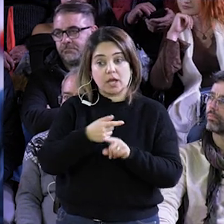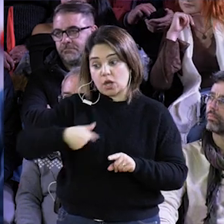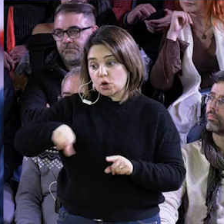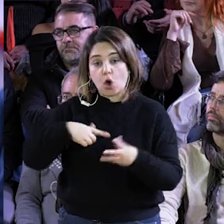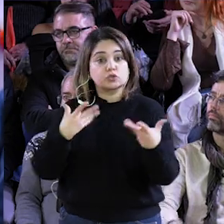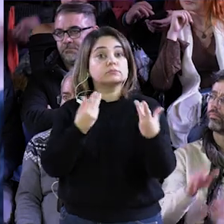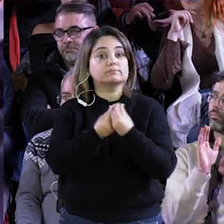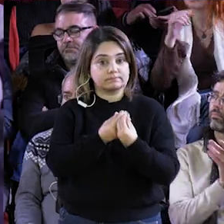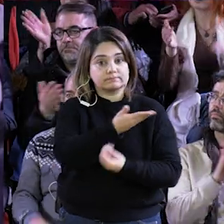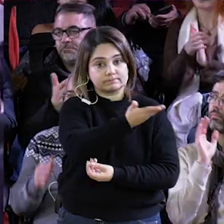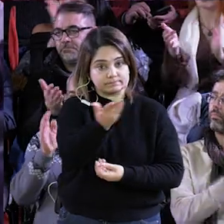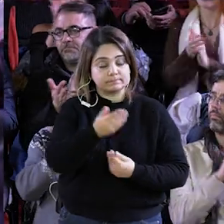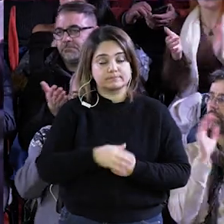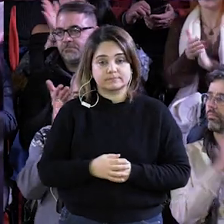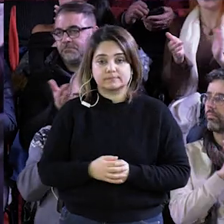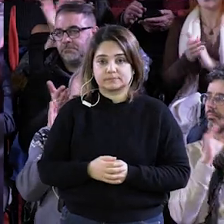elas.